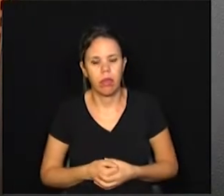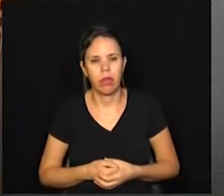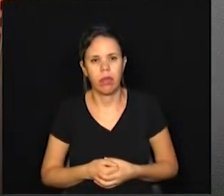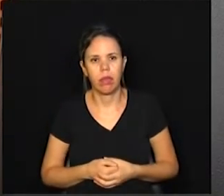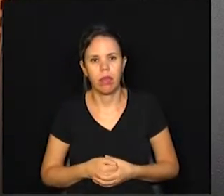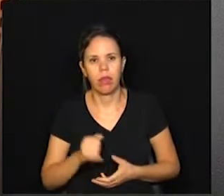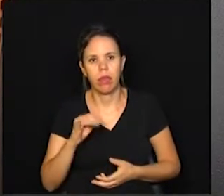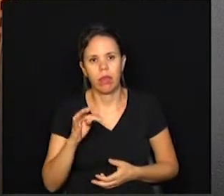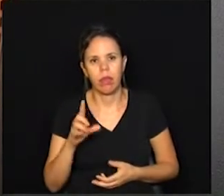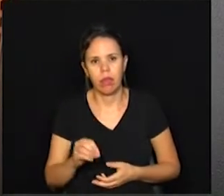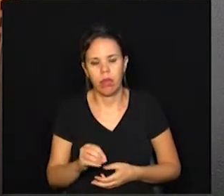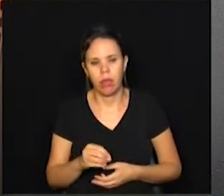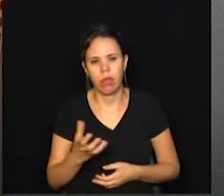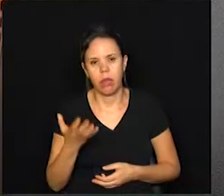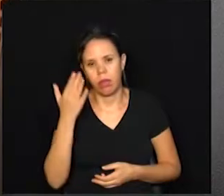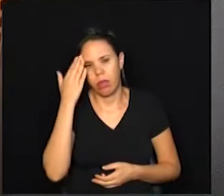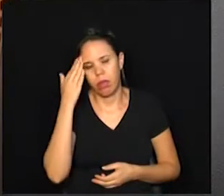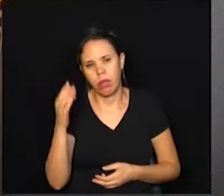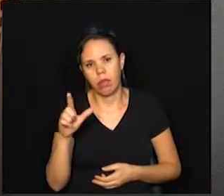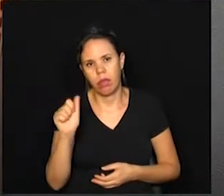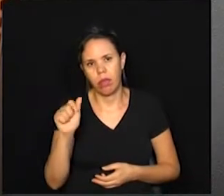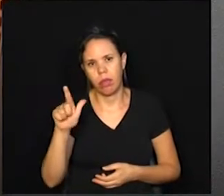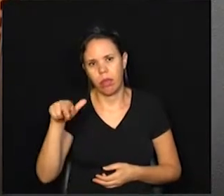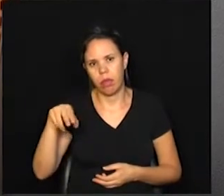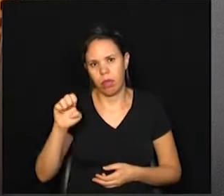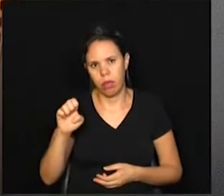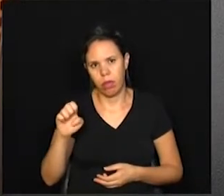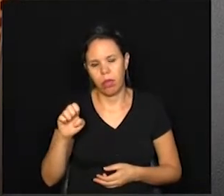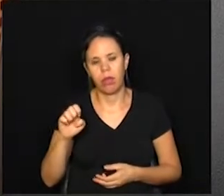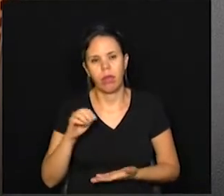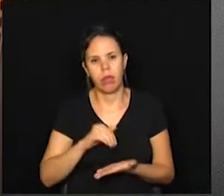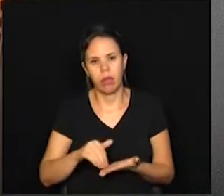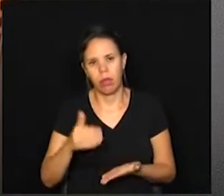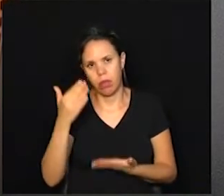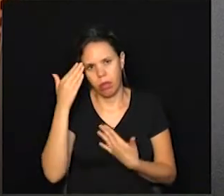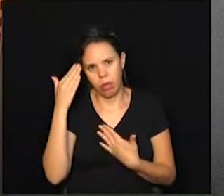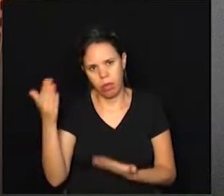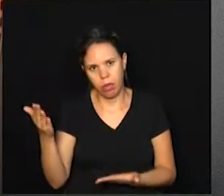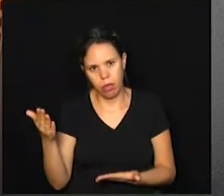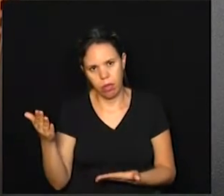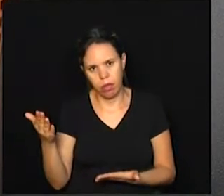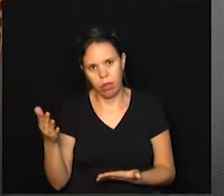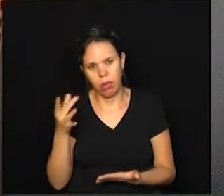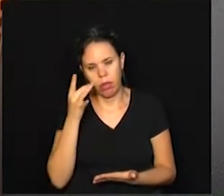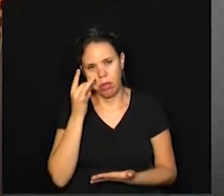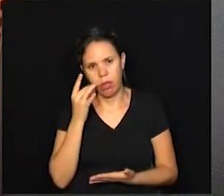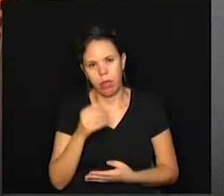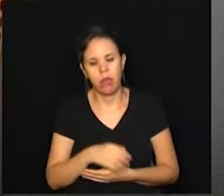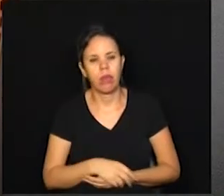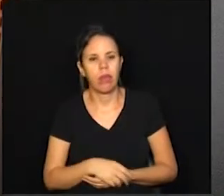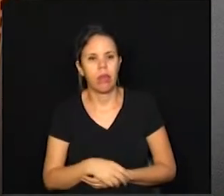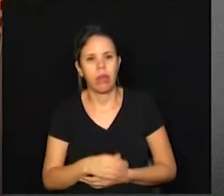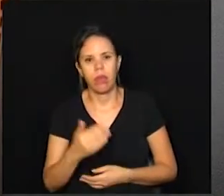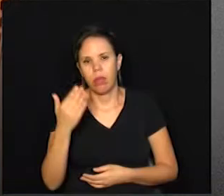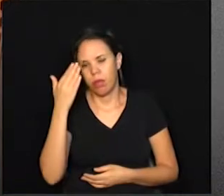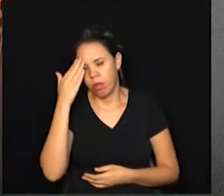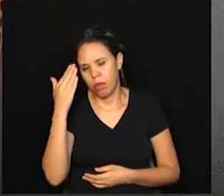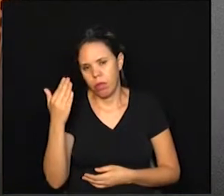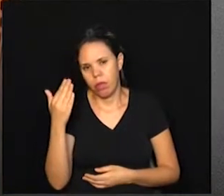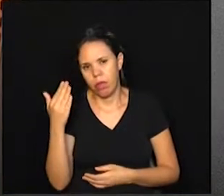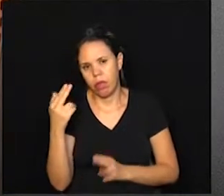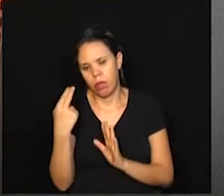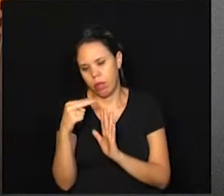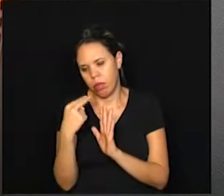seu Ítalo. Quero agradecer a Aline Rodrigues, assessora, muitíssimo obrigado pela sua presença. Agradecer